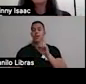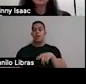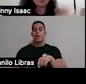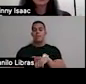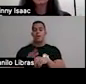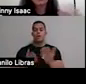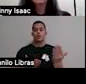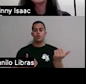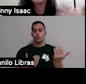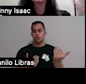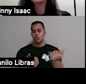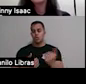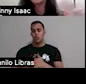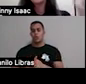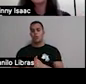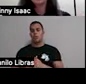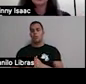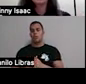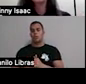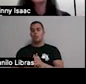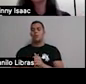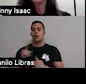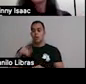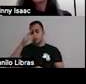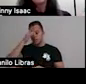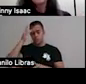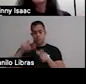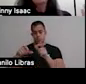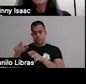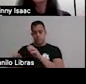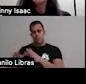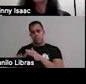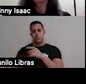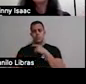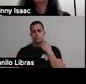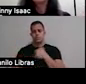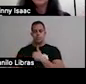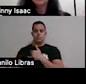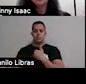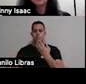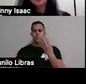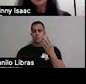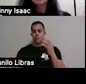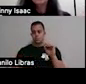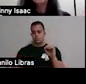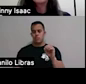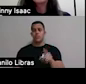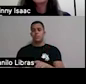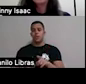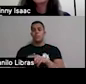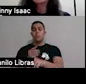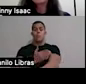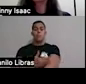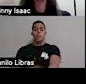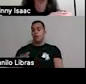né, obtida de pacientes, né, que faleceram ali em torno dos 40 anos, e predominantemente de brancos. Então, a gente tem